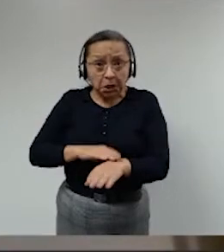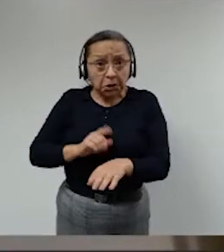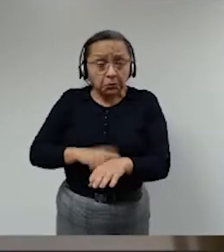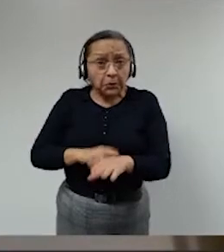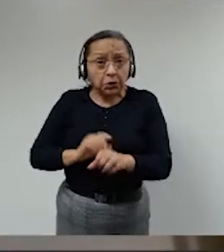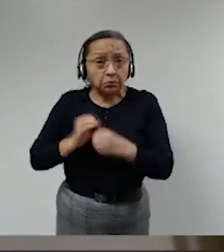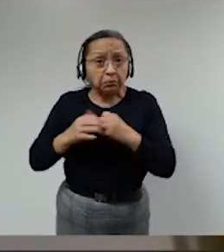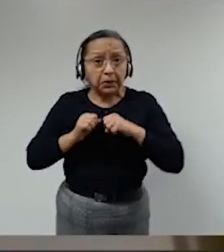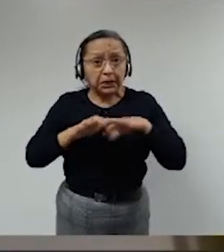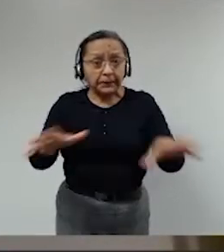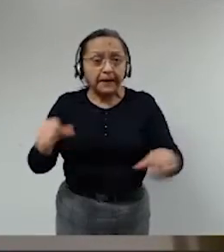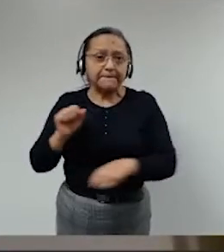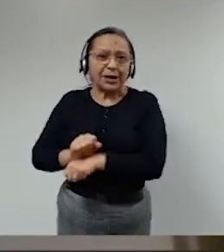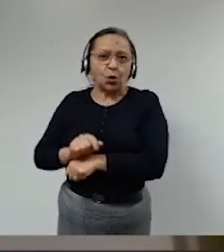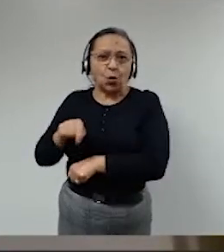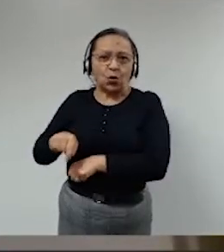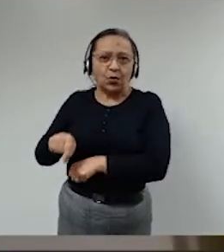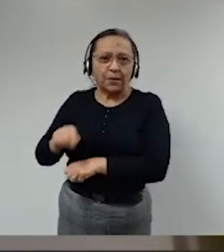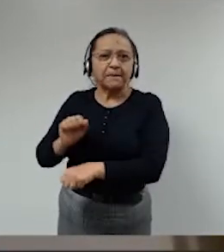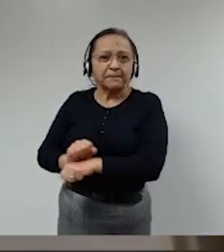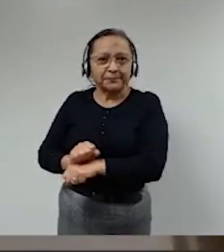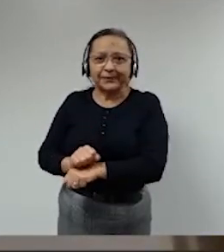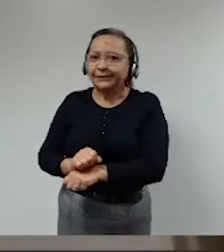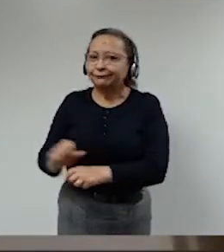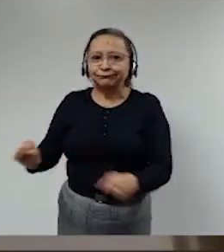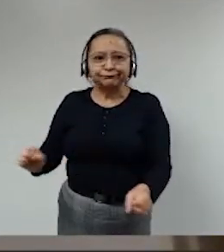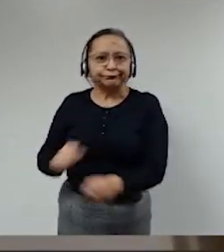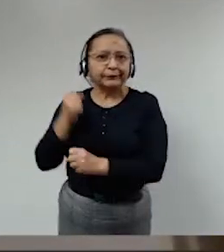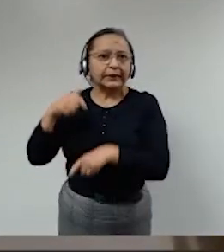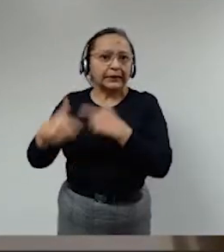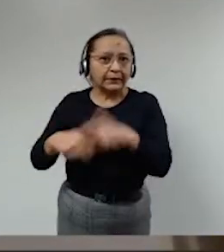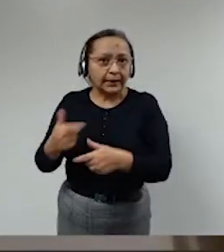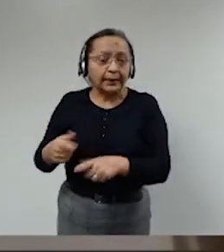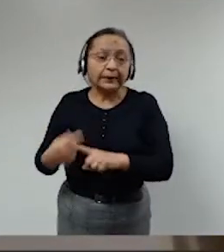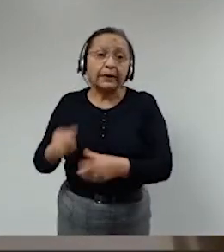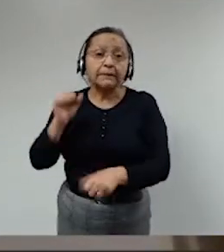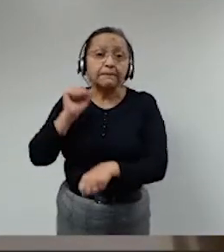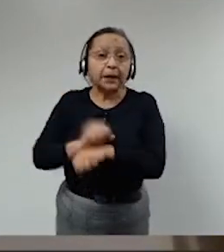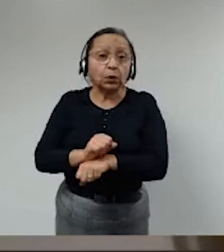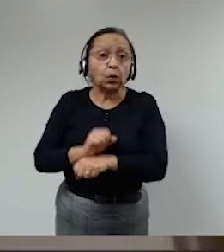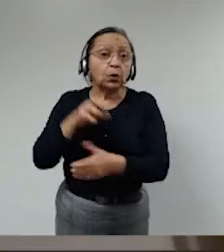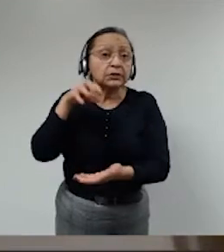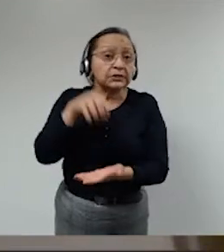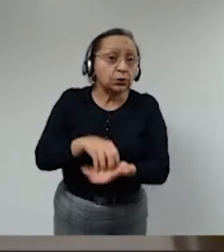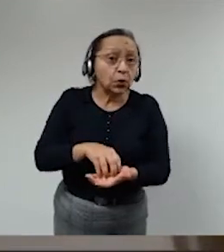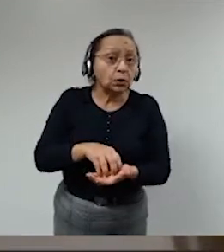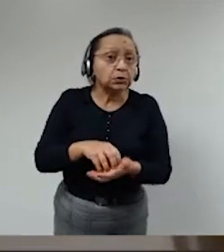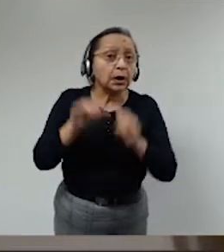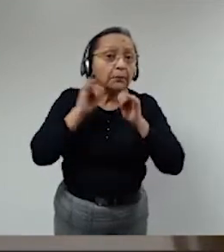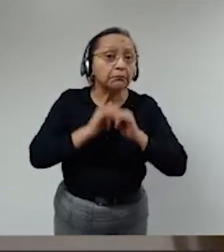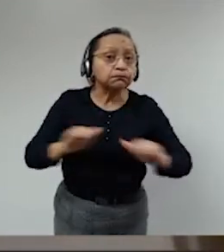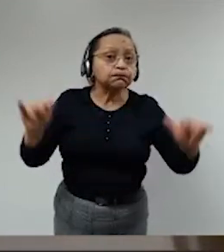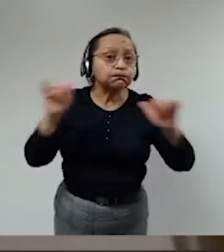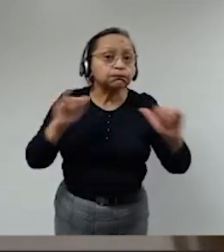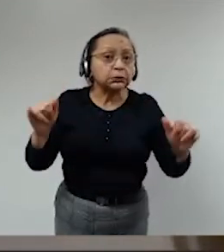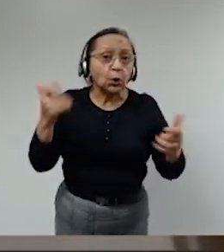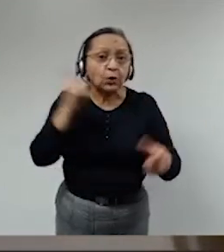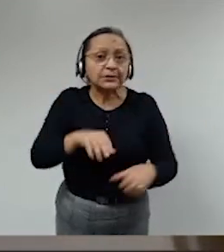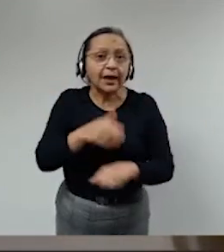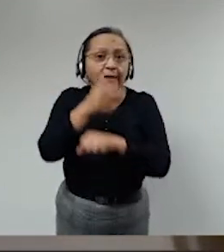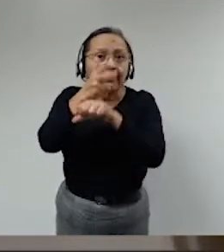produzir, tá certo? Você paralisou também o setor de publicidade, então o setor de publicidade também não consegue filmar,